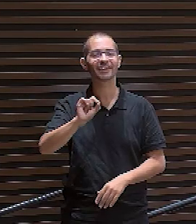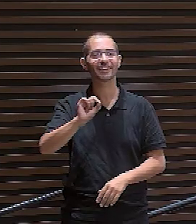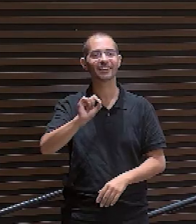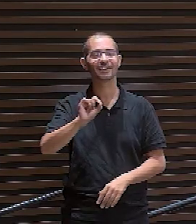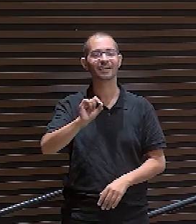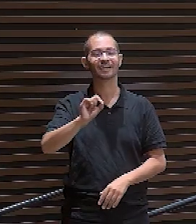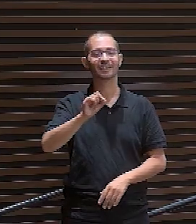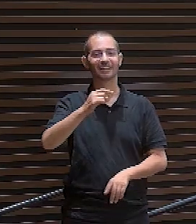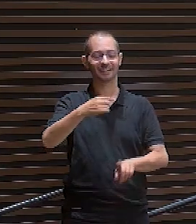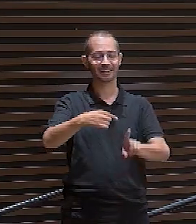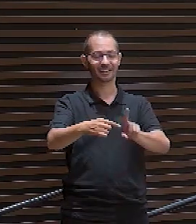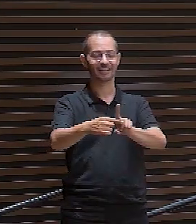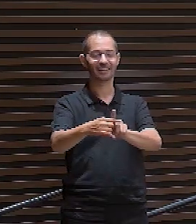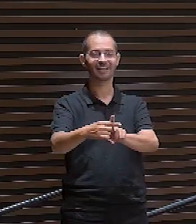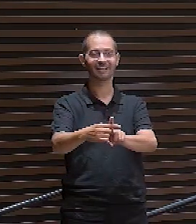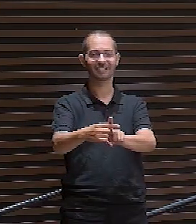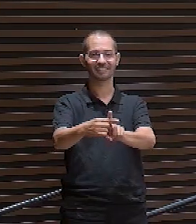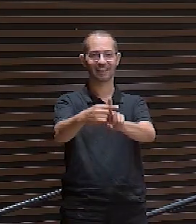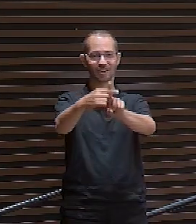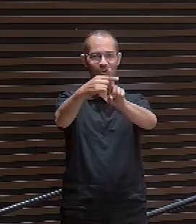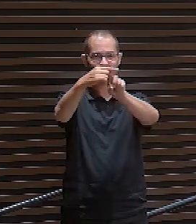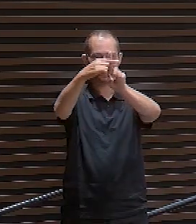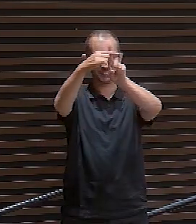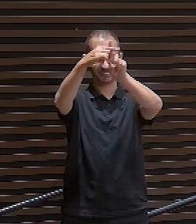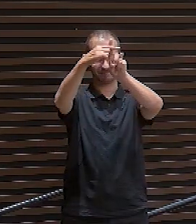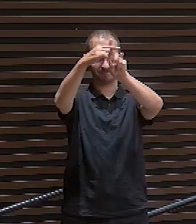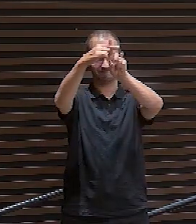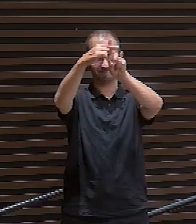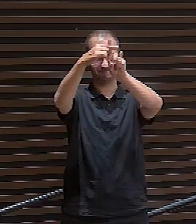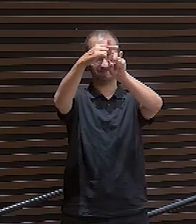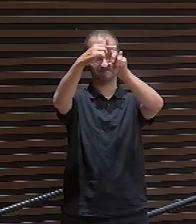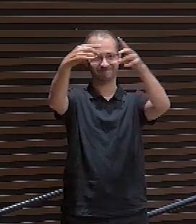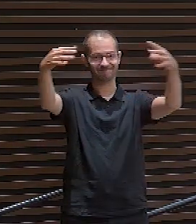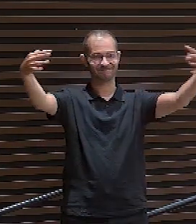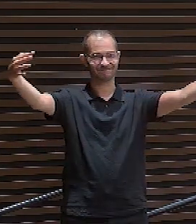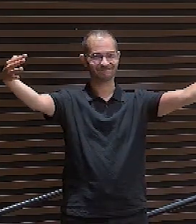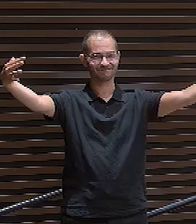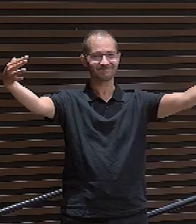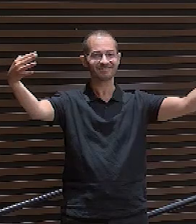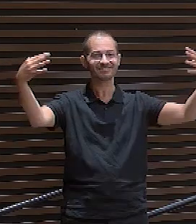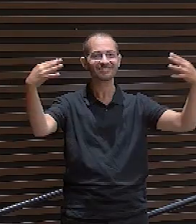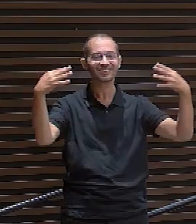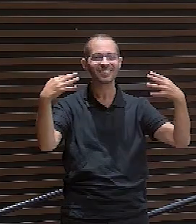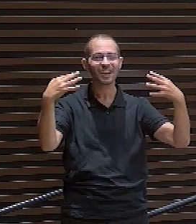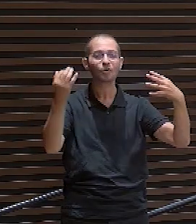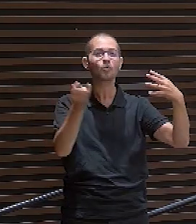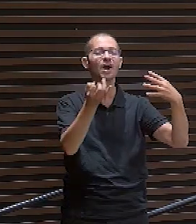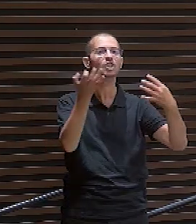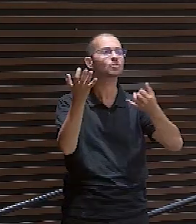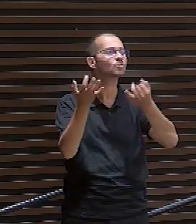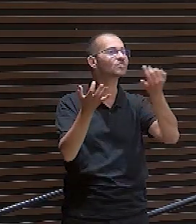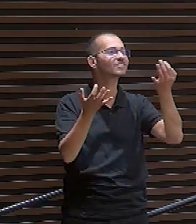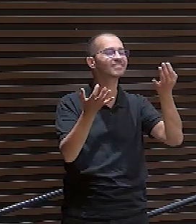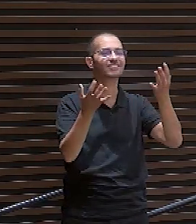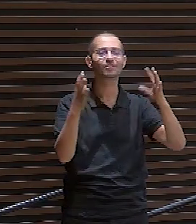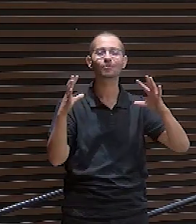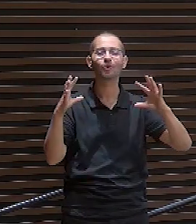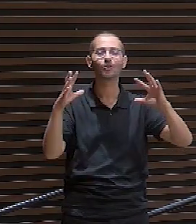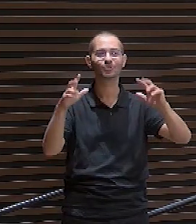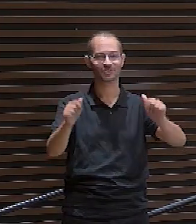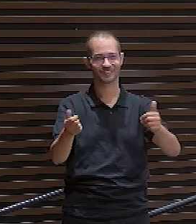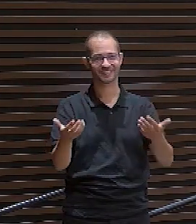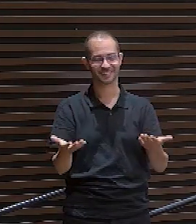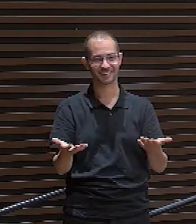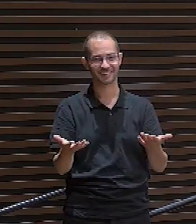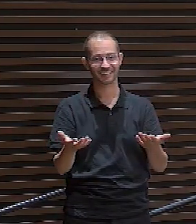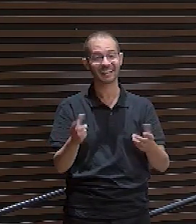Ele nos atraiu a si aonde? Na cruz. Atraiu a quantos? A todo